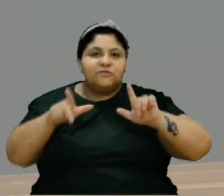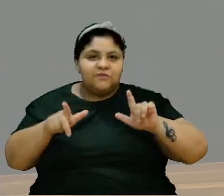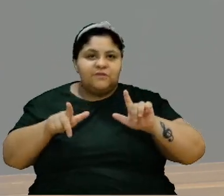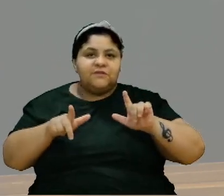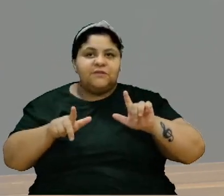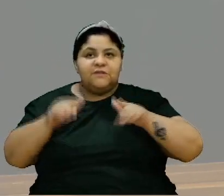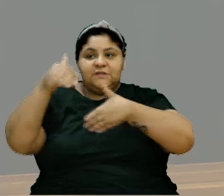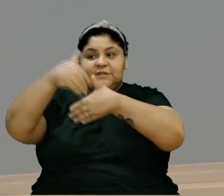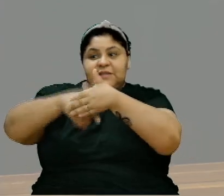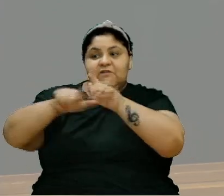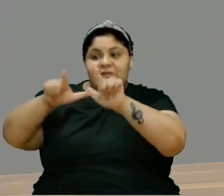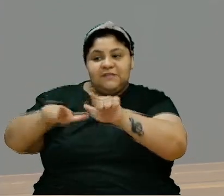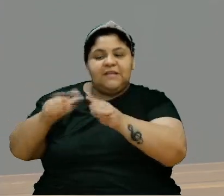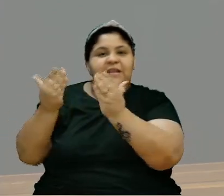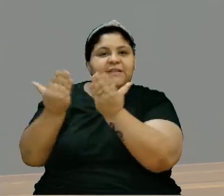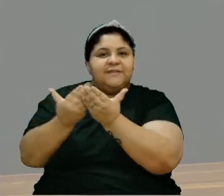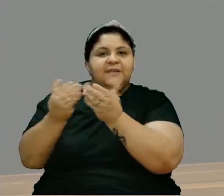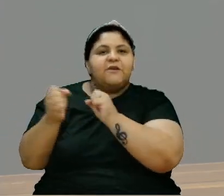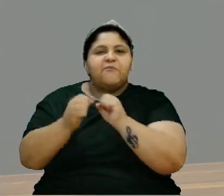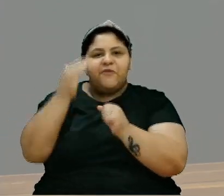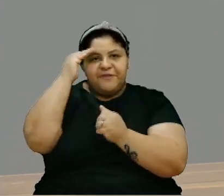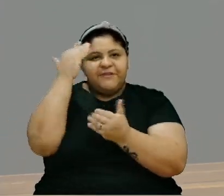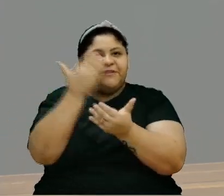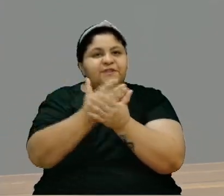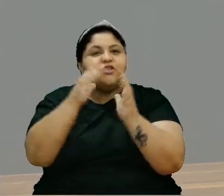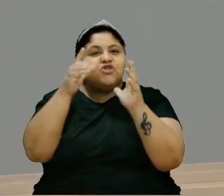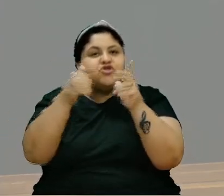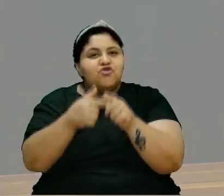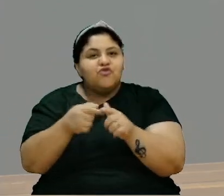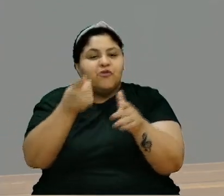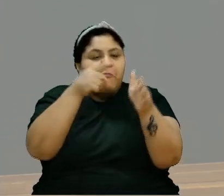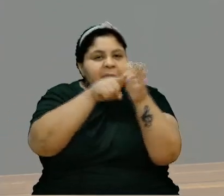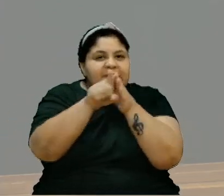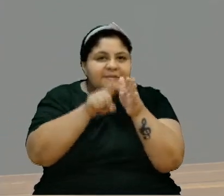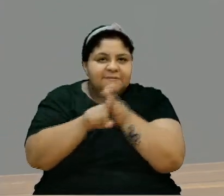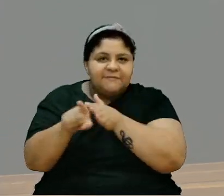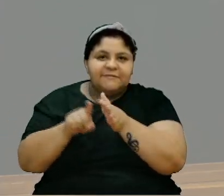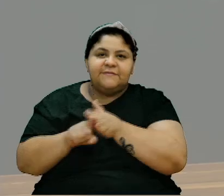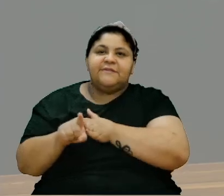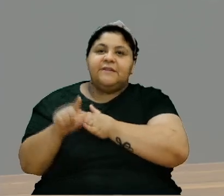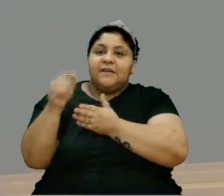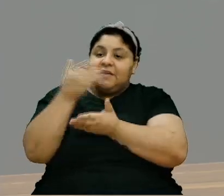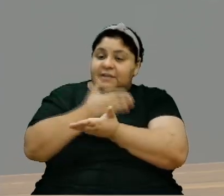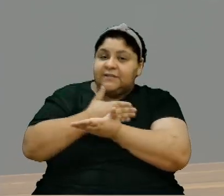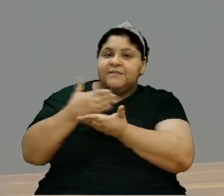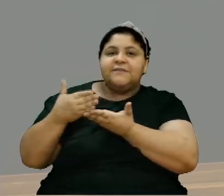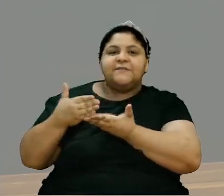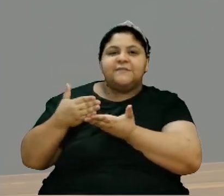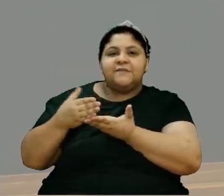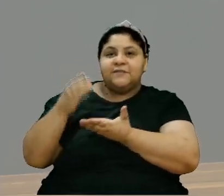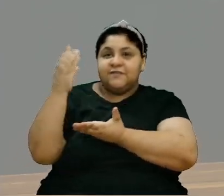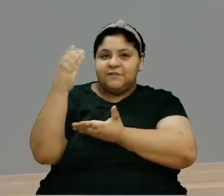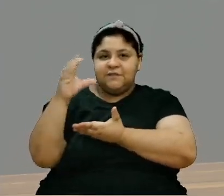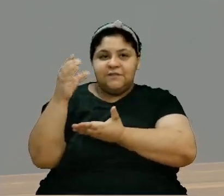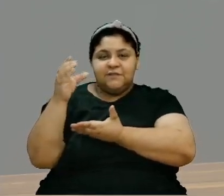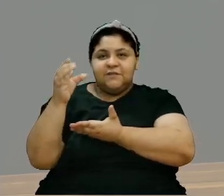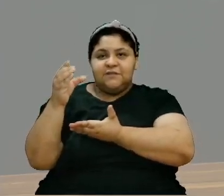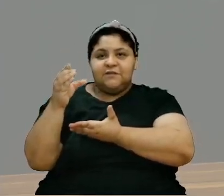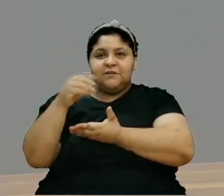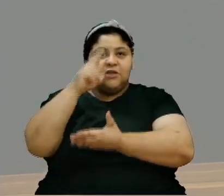de aula. E podem ter certeza, tudo isso que vocês pesquisarem, essa iniciação científica, vocês não